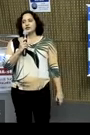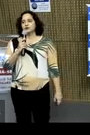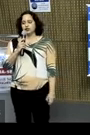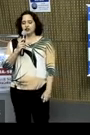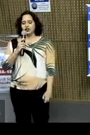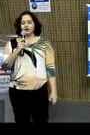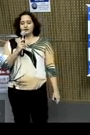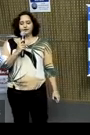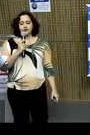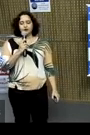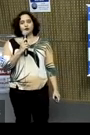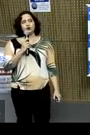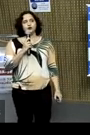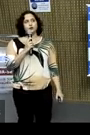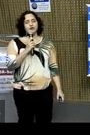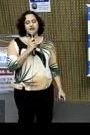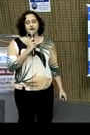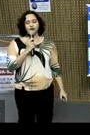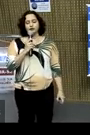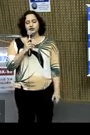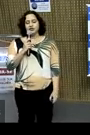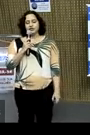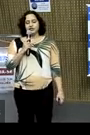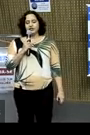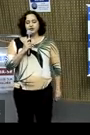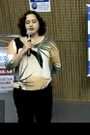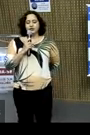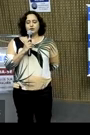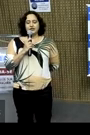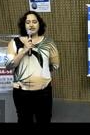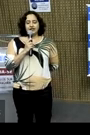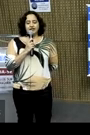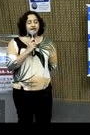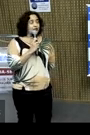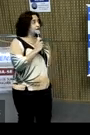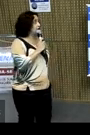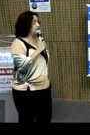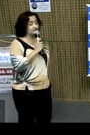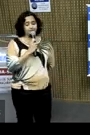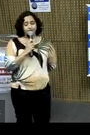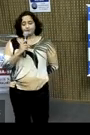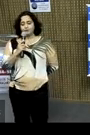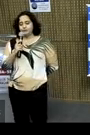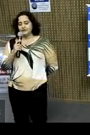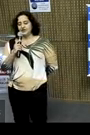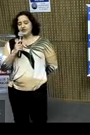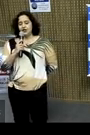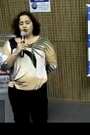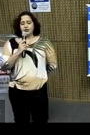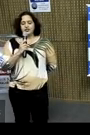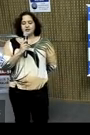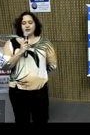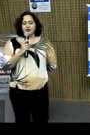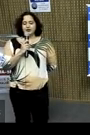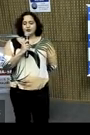são cirurgia geral, junto com a ortopedia adulto, seguido de psiquiatria e cardiologia, né?